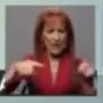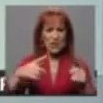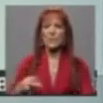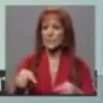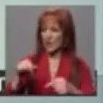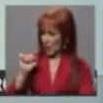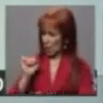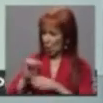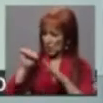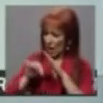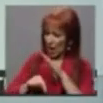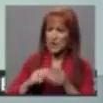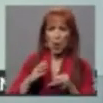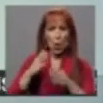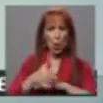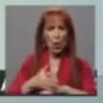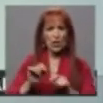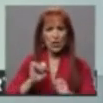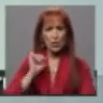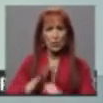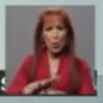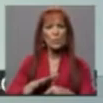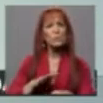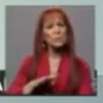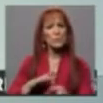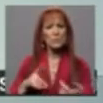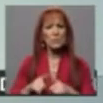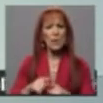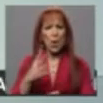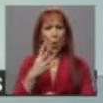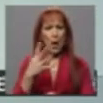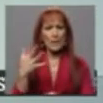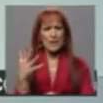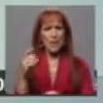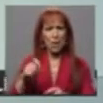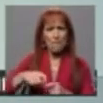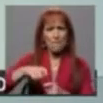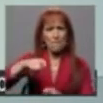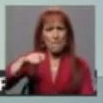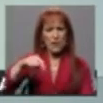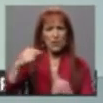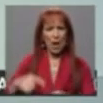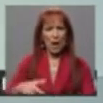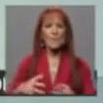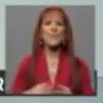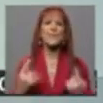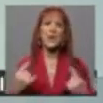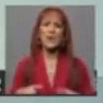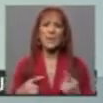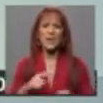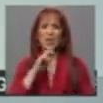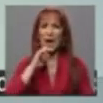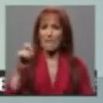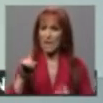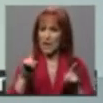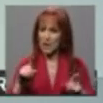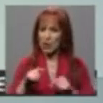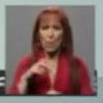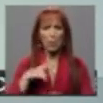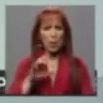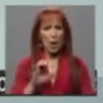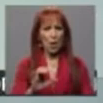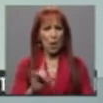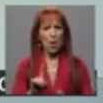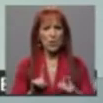a costa sul continua com ondas de sudoeste, com 4 a 5 metros de altura. Temos então aviso para o continente